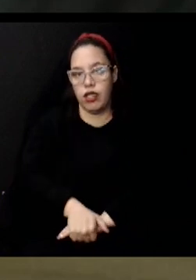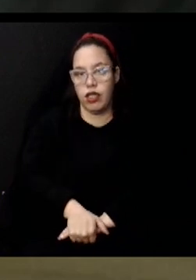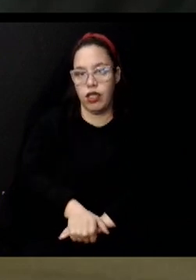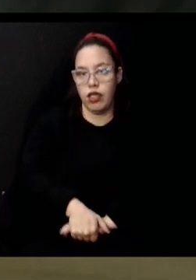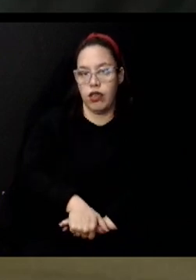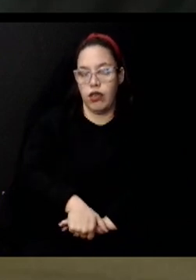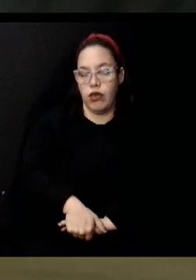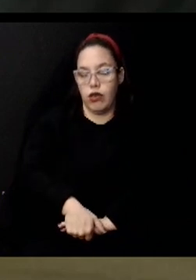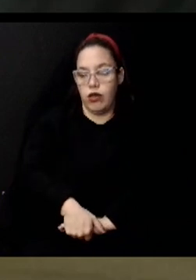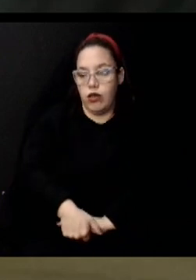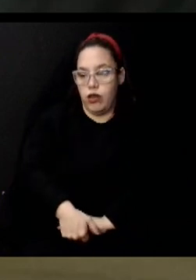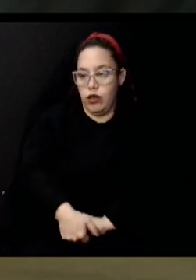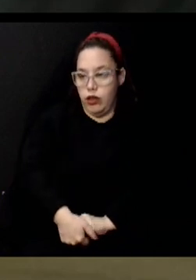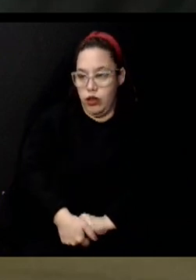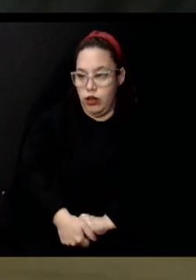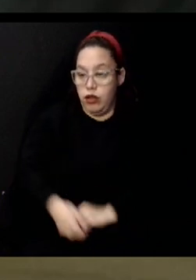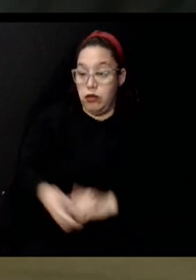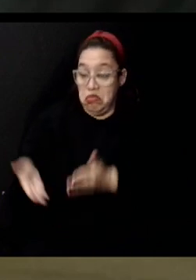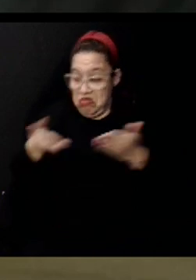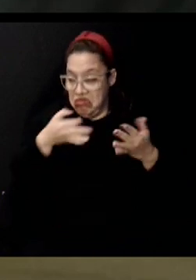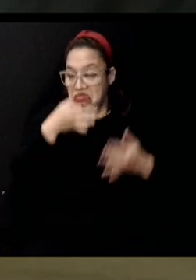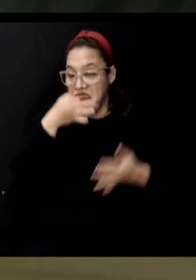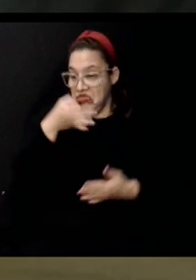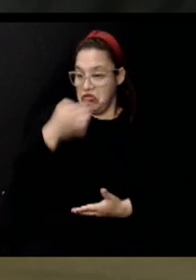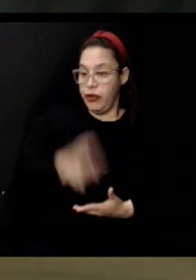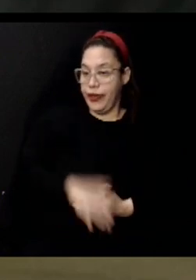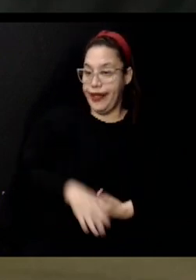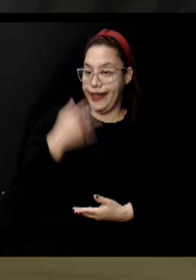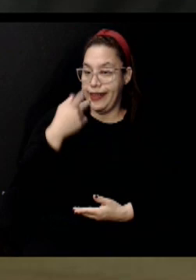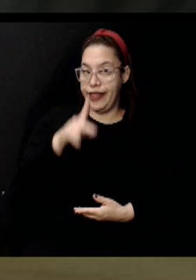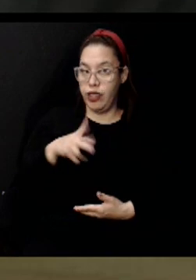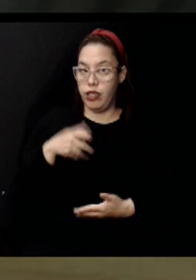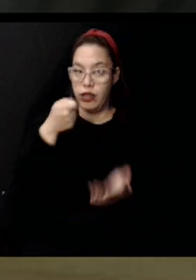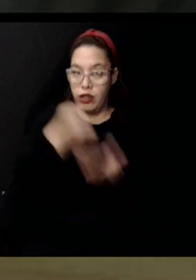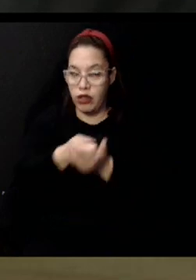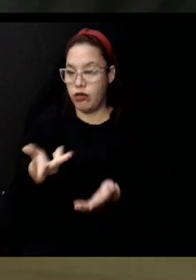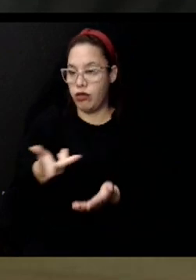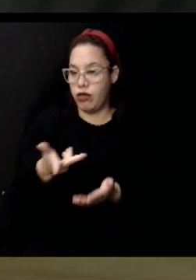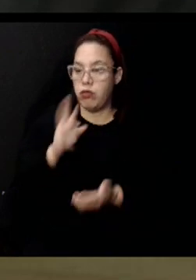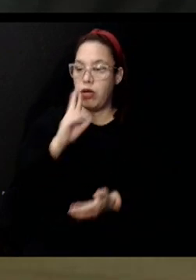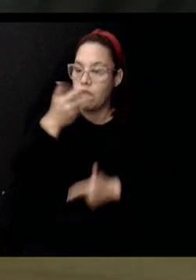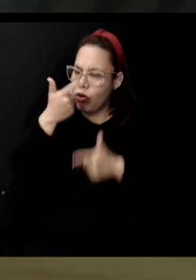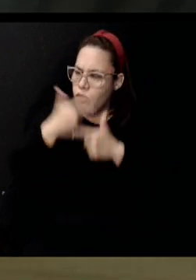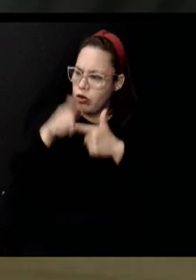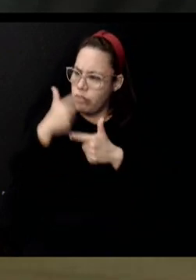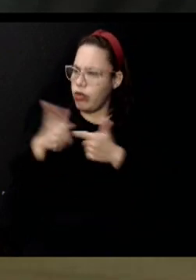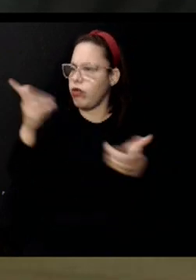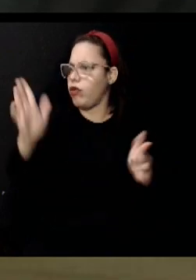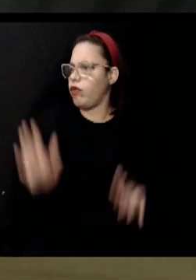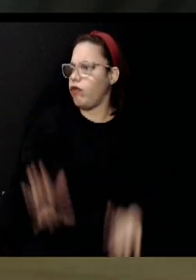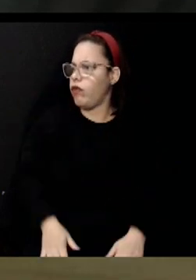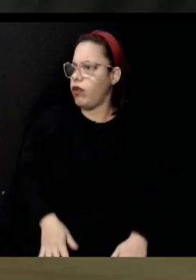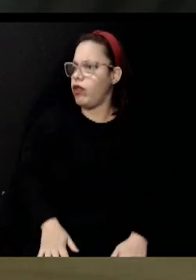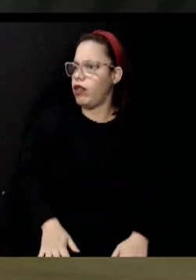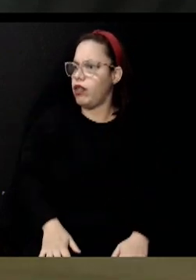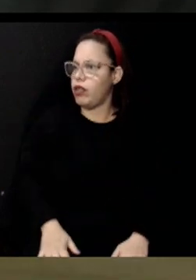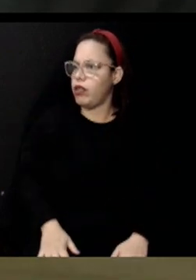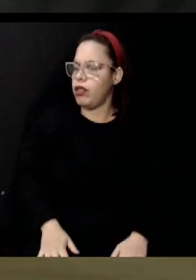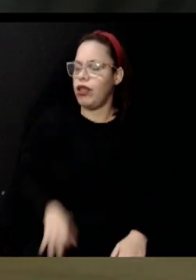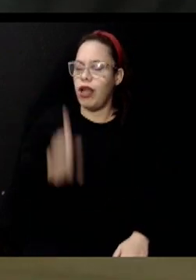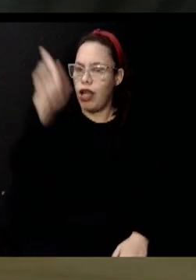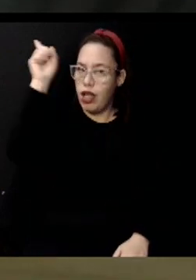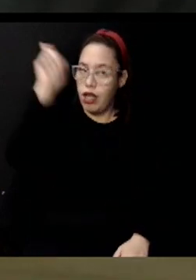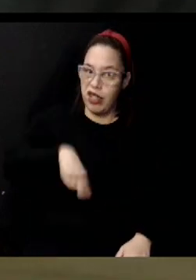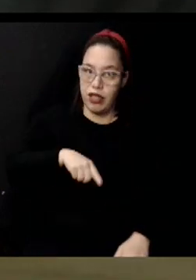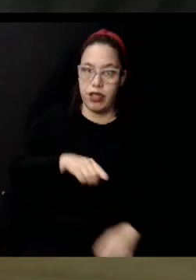é? traga a sim, sugestão sim. e a sua ação para resolver a reclamação. Pois é, Pronto, é isso, né. não é?